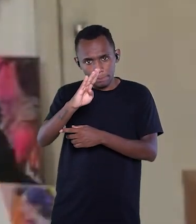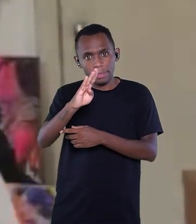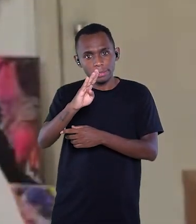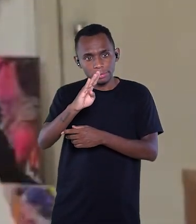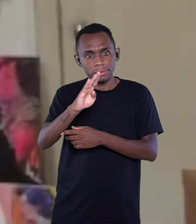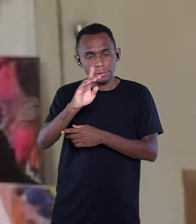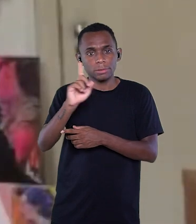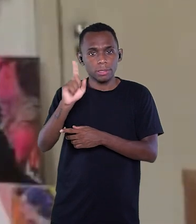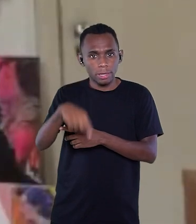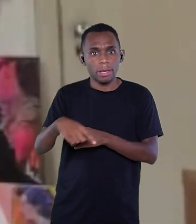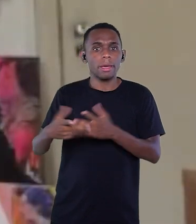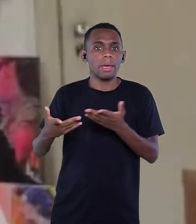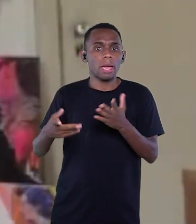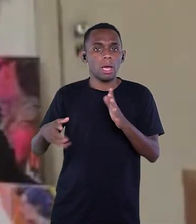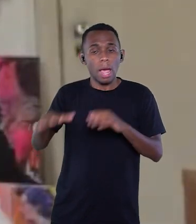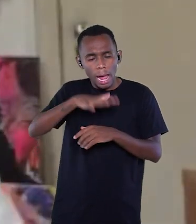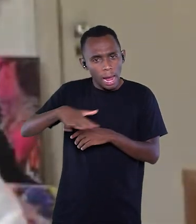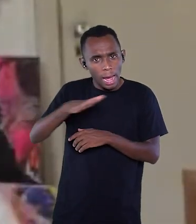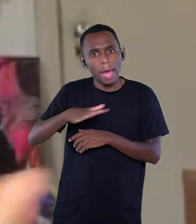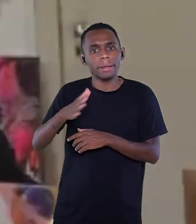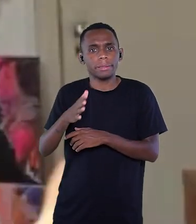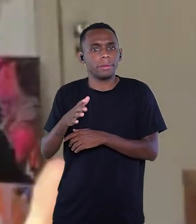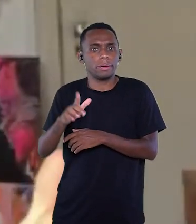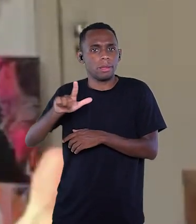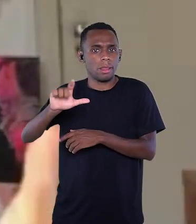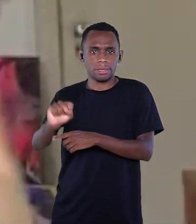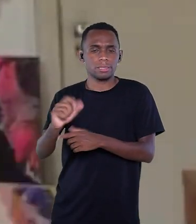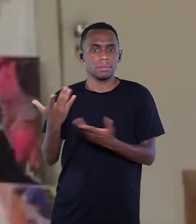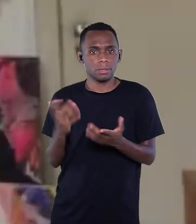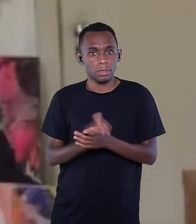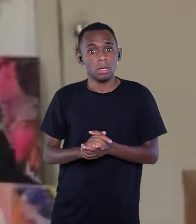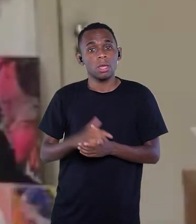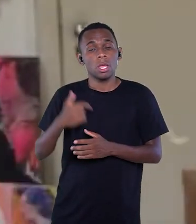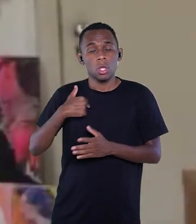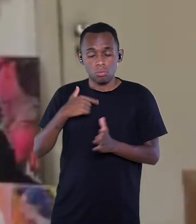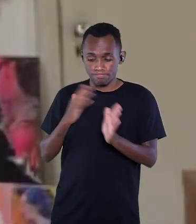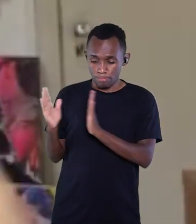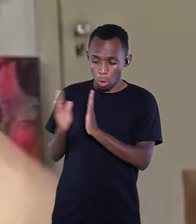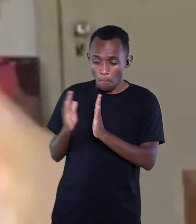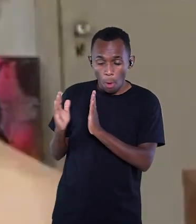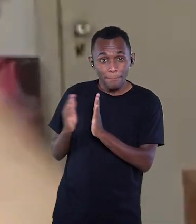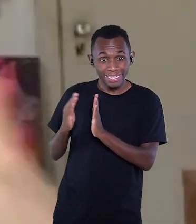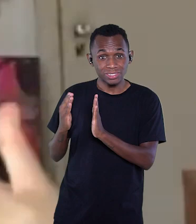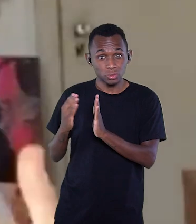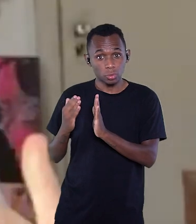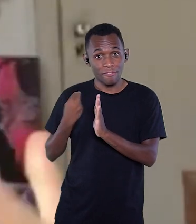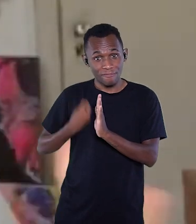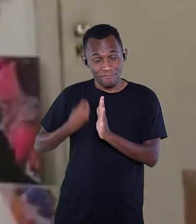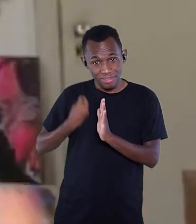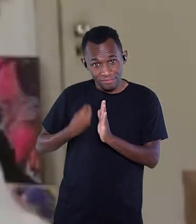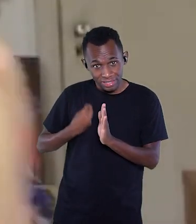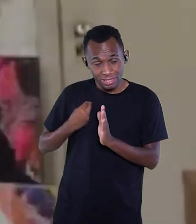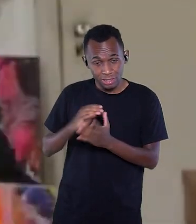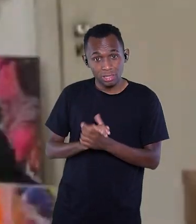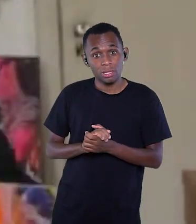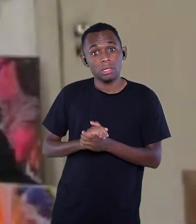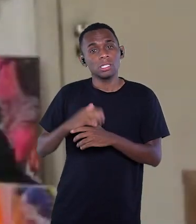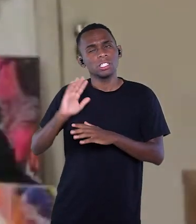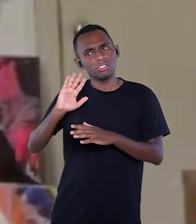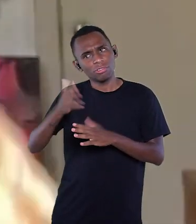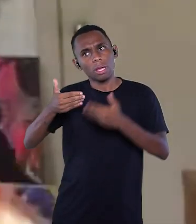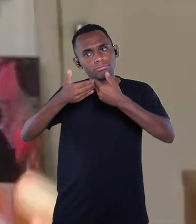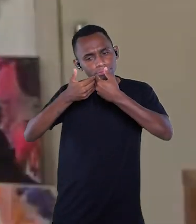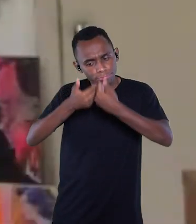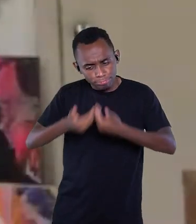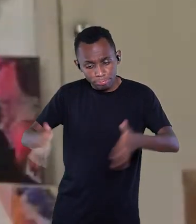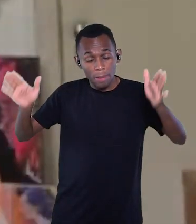a lesbianidade, assim. Eu fiz parte de uma geração que, apesar de já ter muito mais